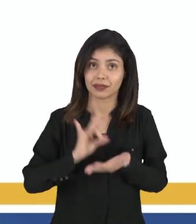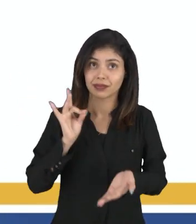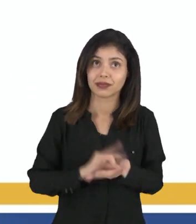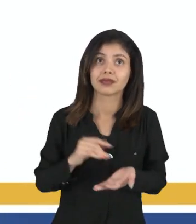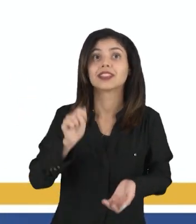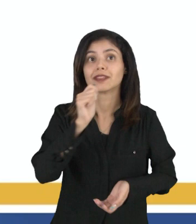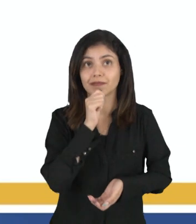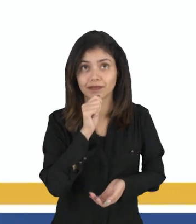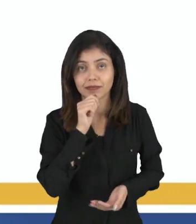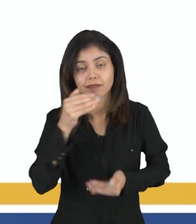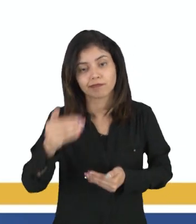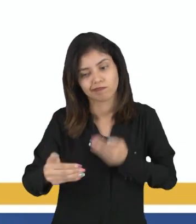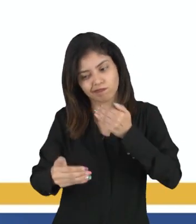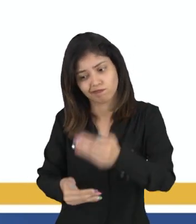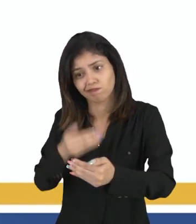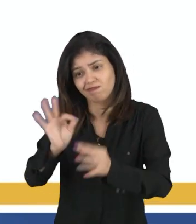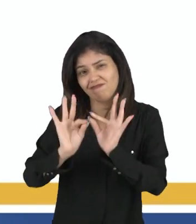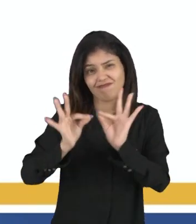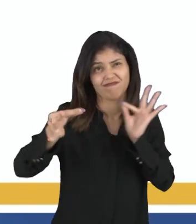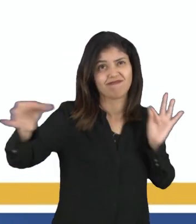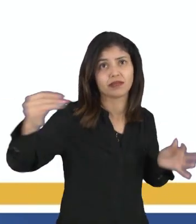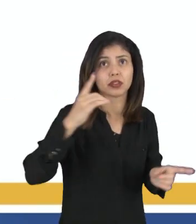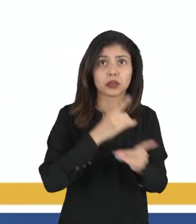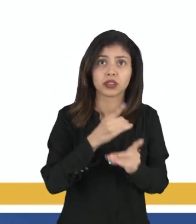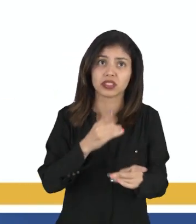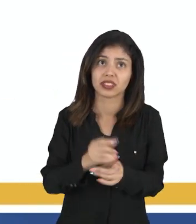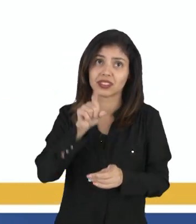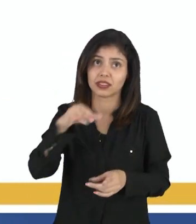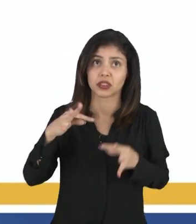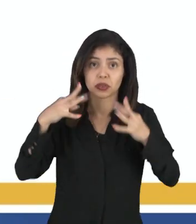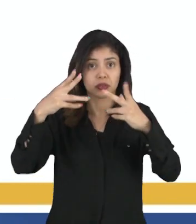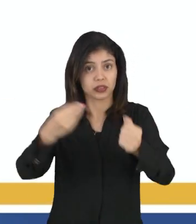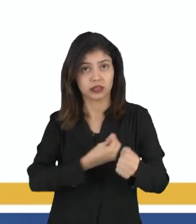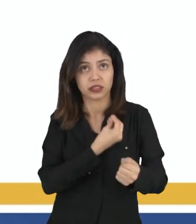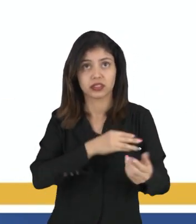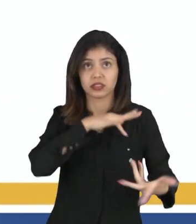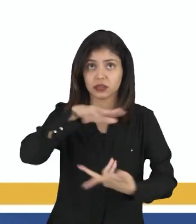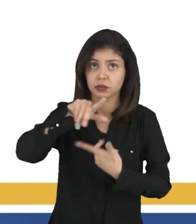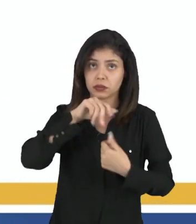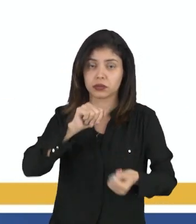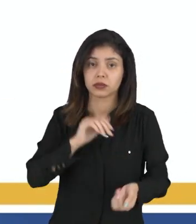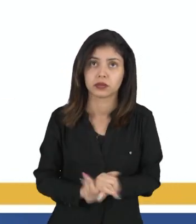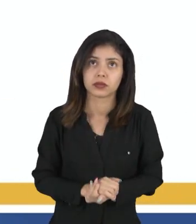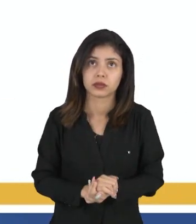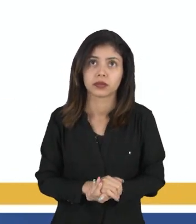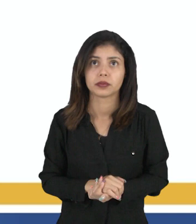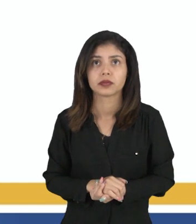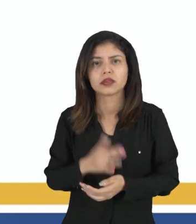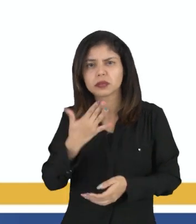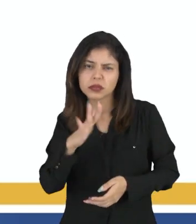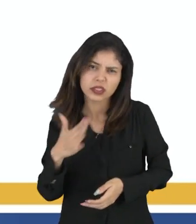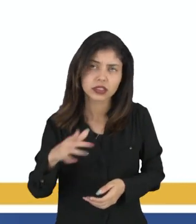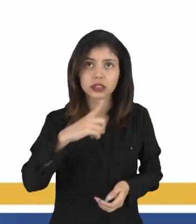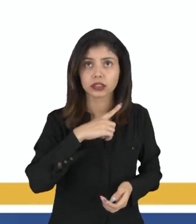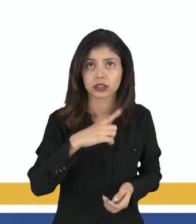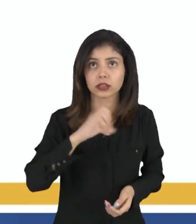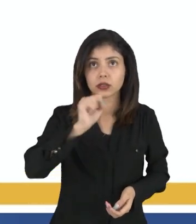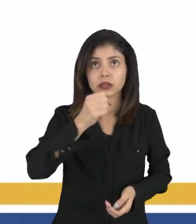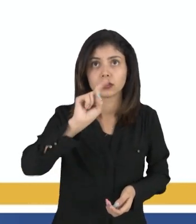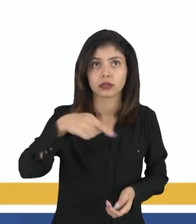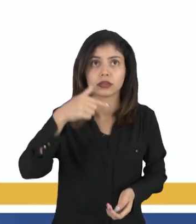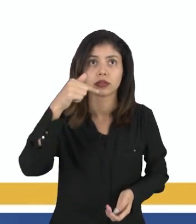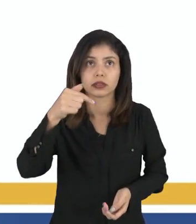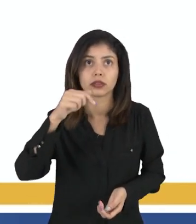Na verdade, estamos bem longe ainda de descobrir e classificar toda a vida existente no planeta Terra. Estima-se que